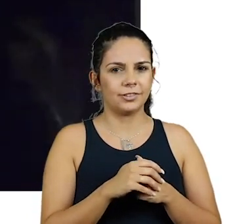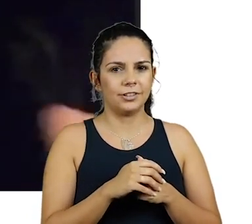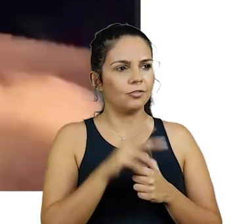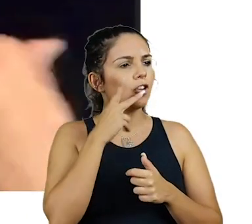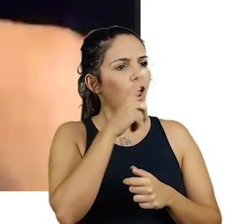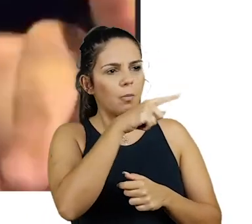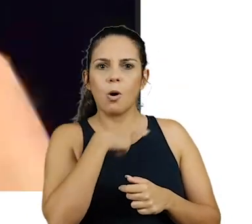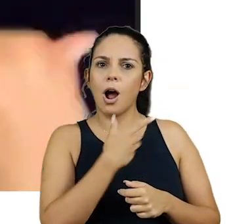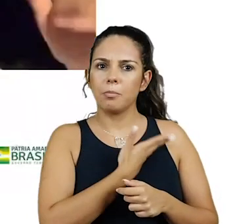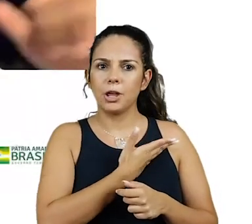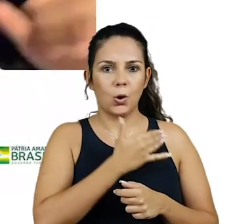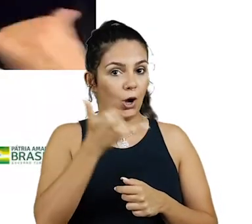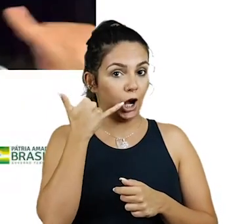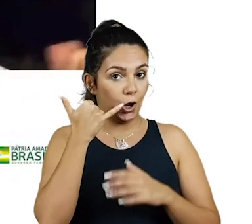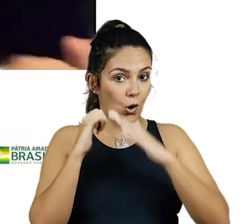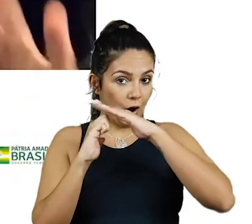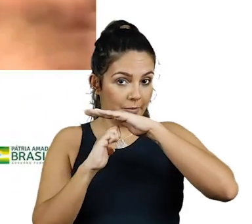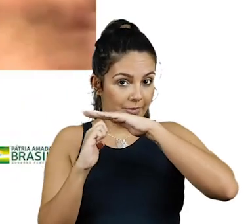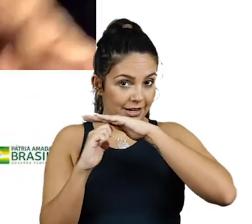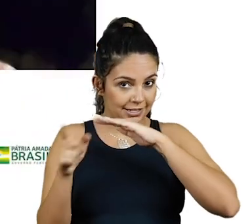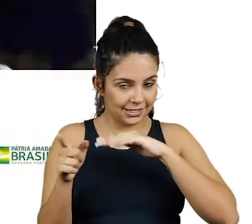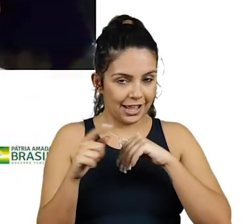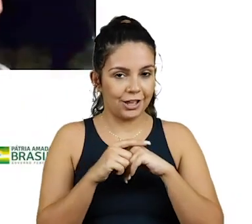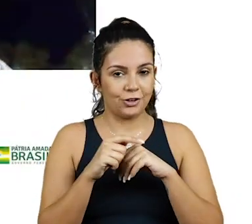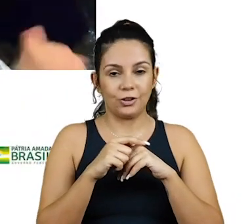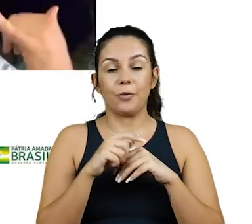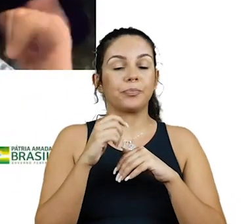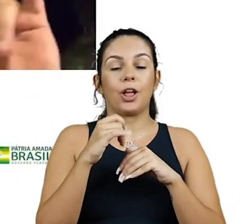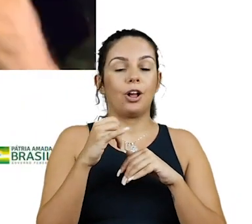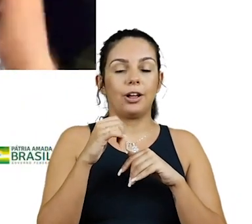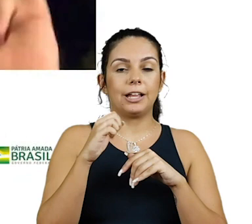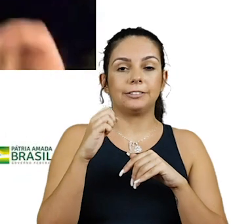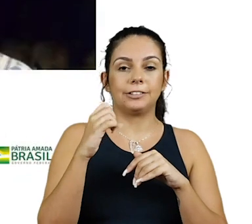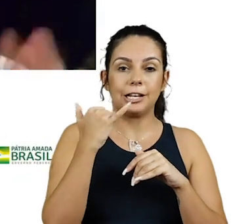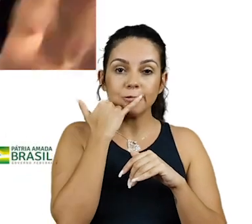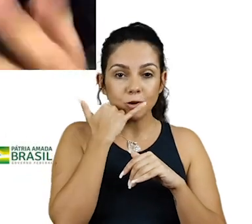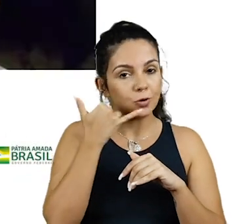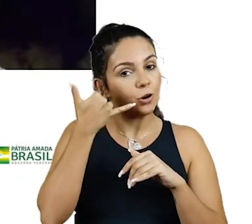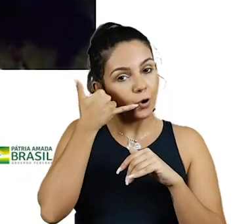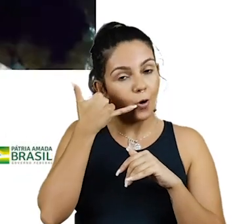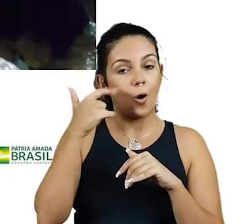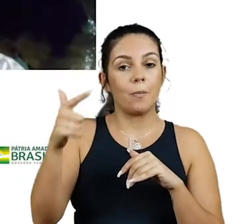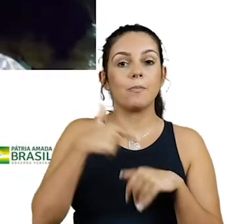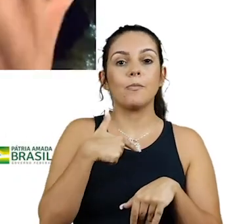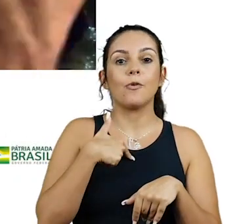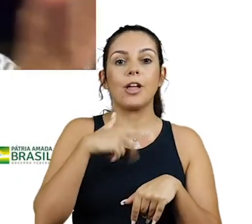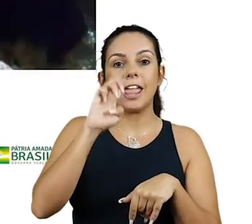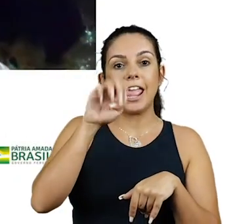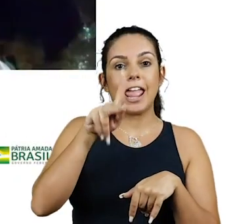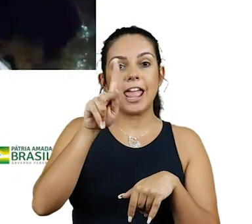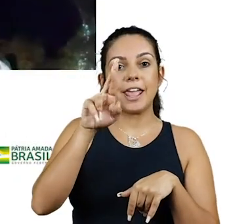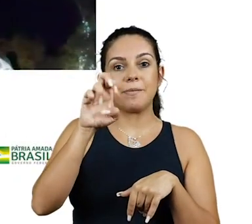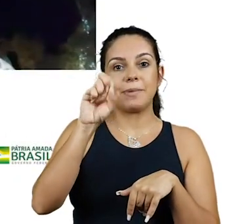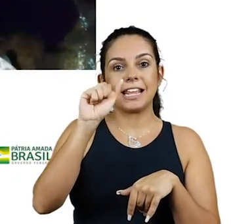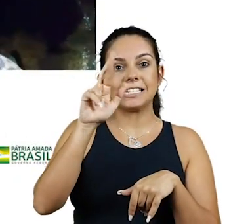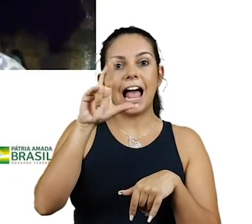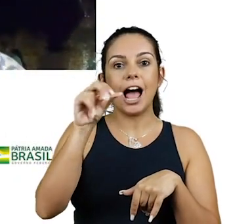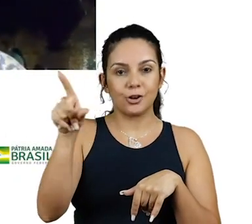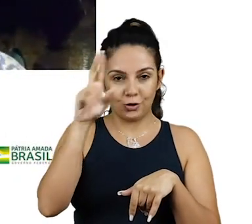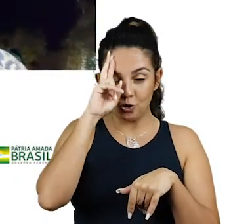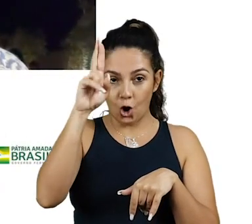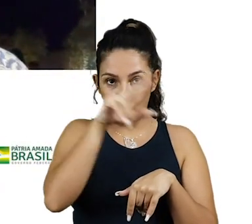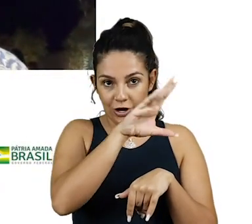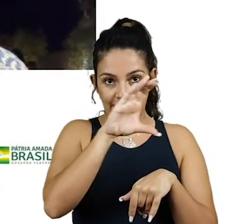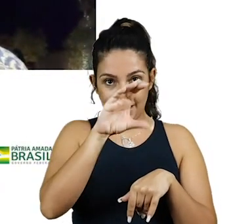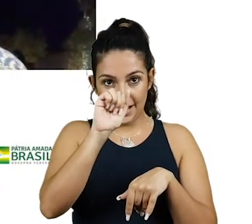amigo. Ligou para o empresário, que ela lembrava daqueles tempos, descobriu o telefone dele, falou, olha, ele está no Hilton, no Hotel Hilton de São Paulo. Na época era o hotel onde ficavam as